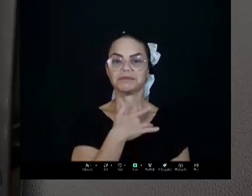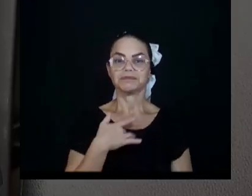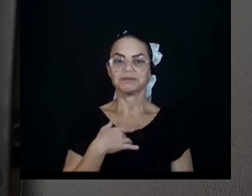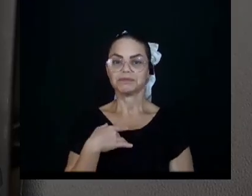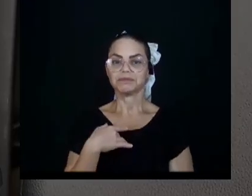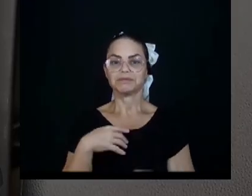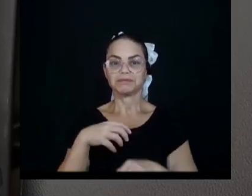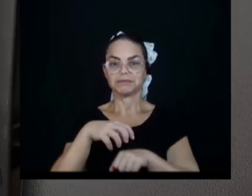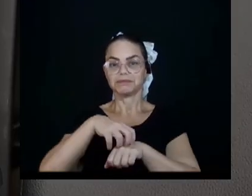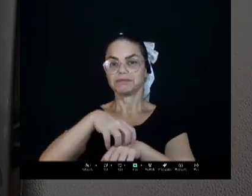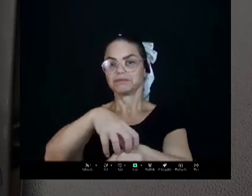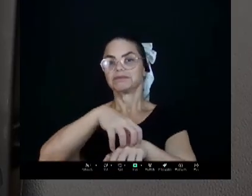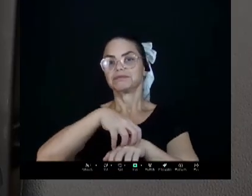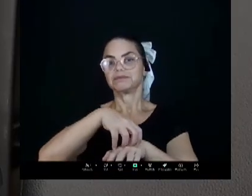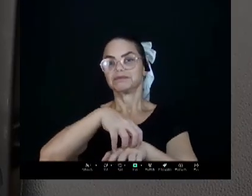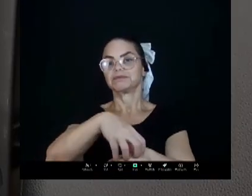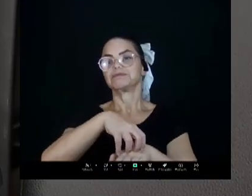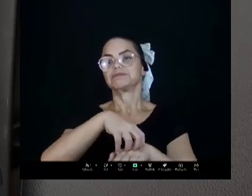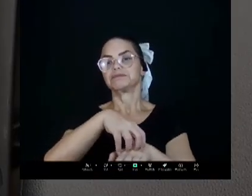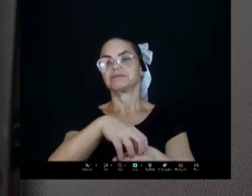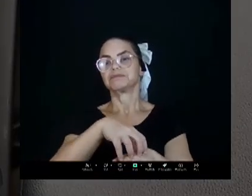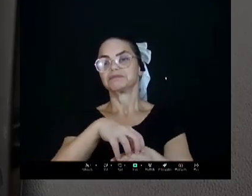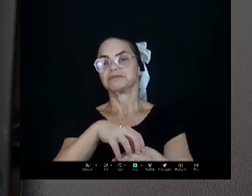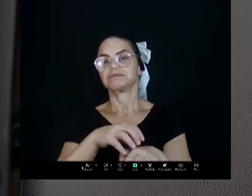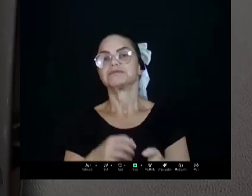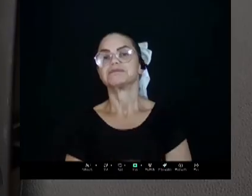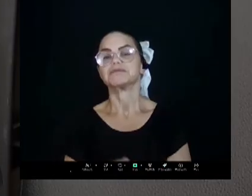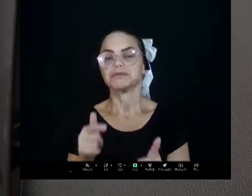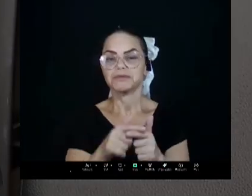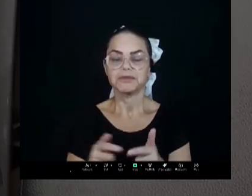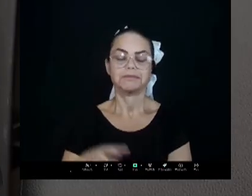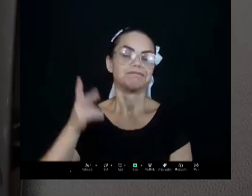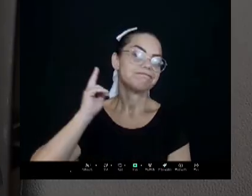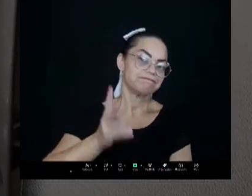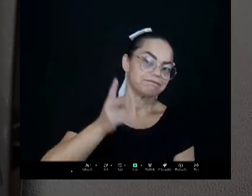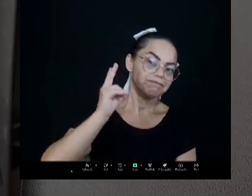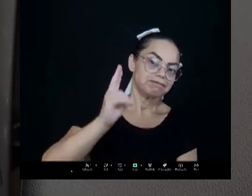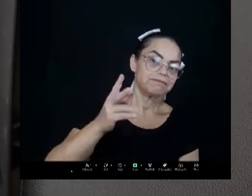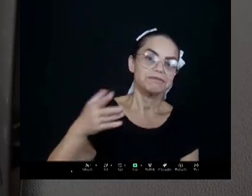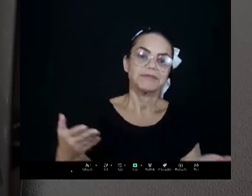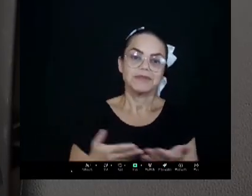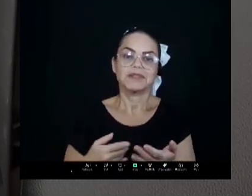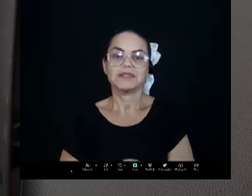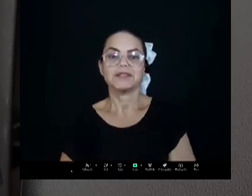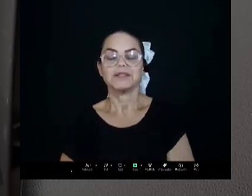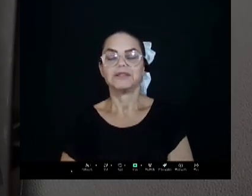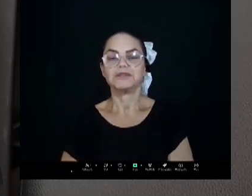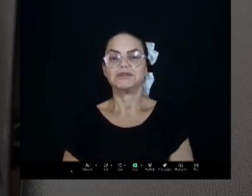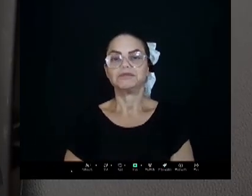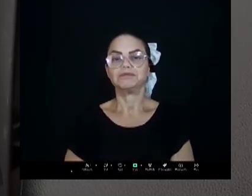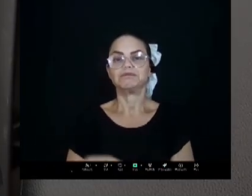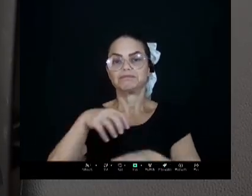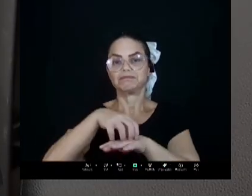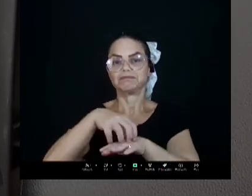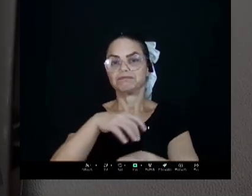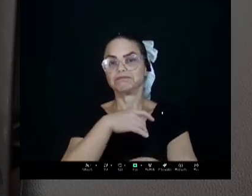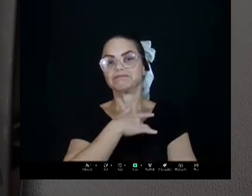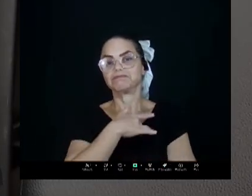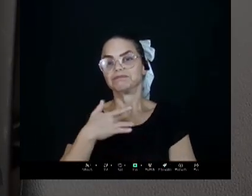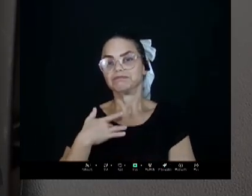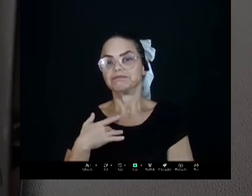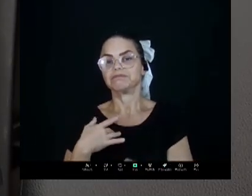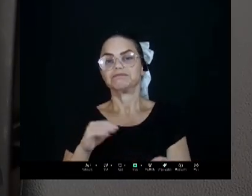problema crônico, antigo. Hoje eu estive mesmo no centro de saúde do Satélite Íris. Faltam médicos,